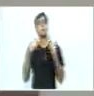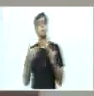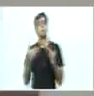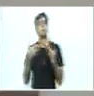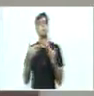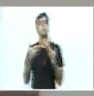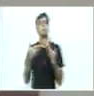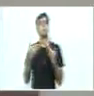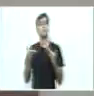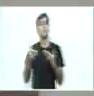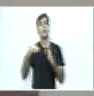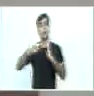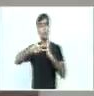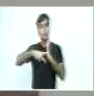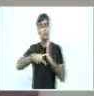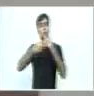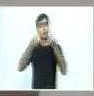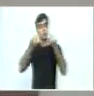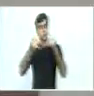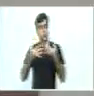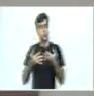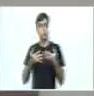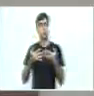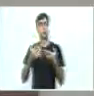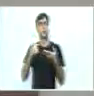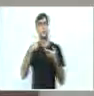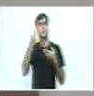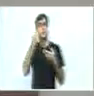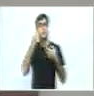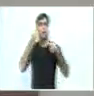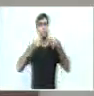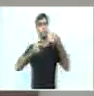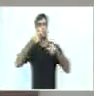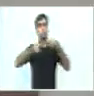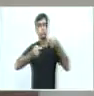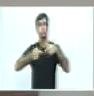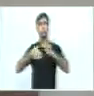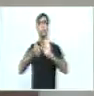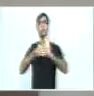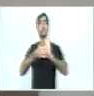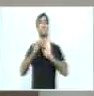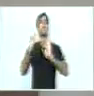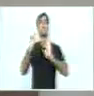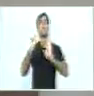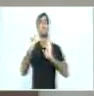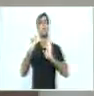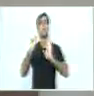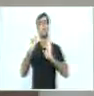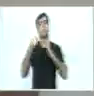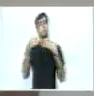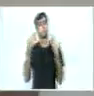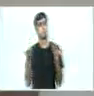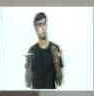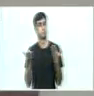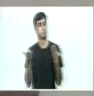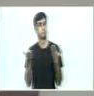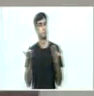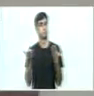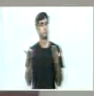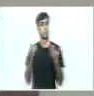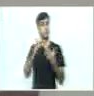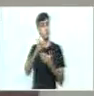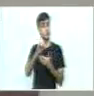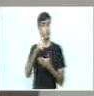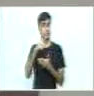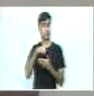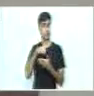sindicato colocou em discussão a seguinte proposta. Bem, já